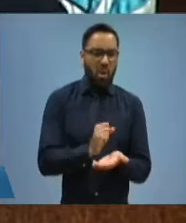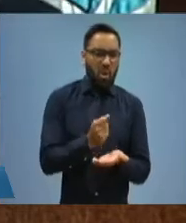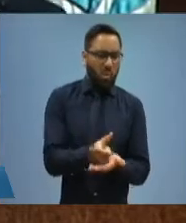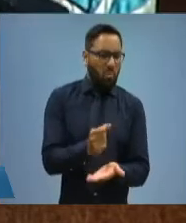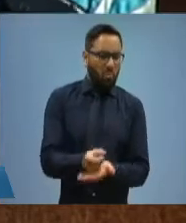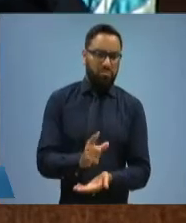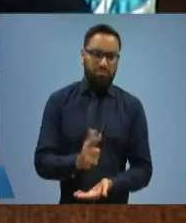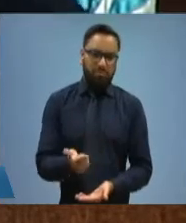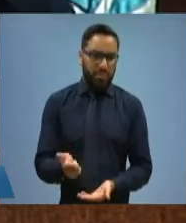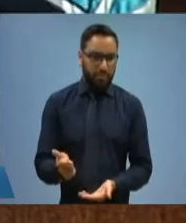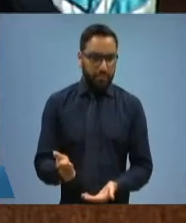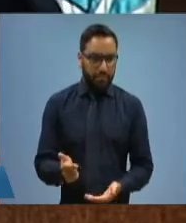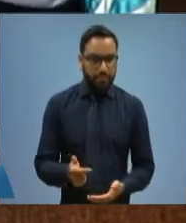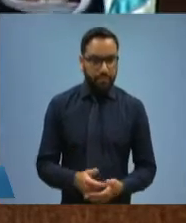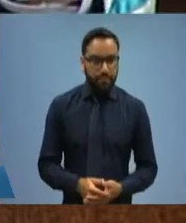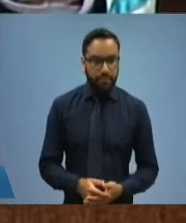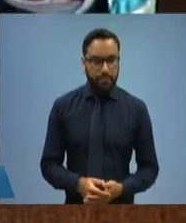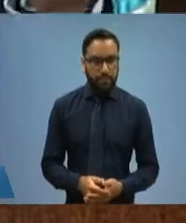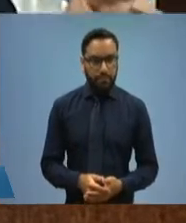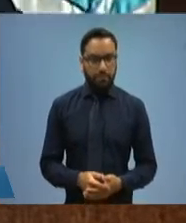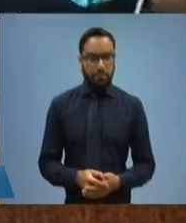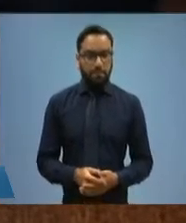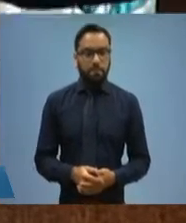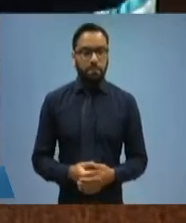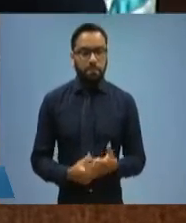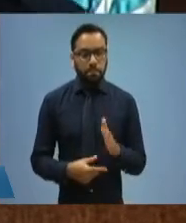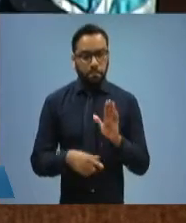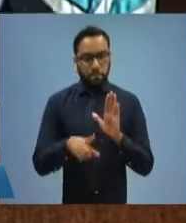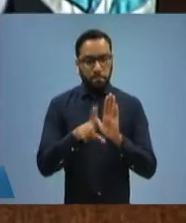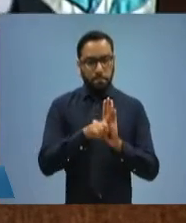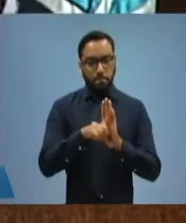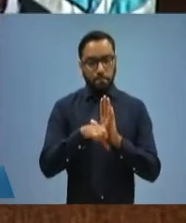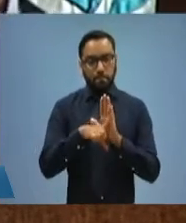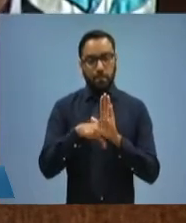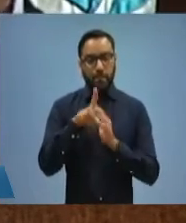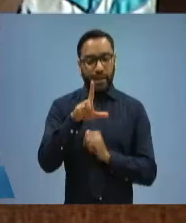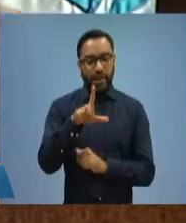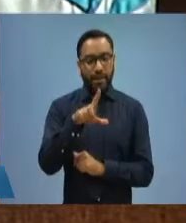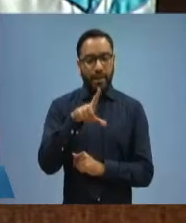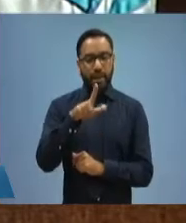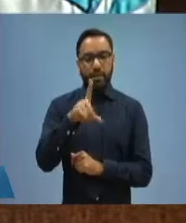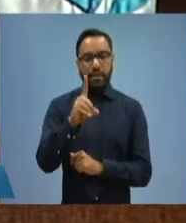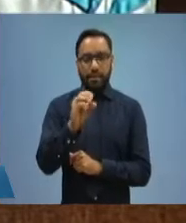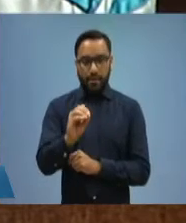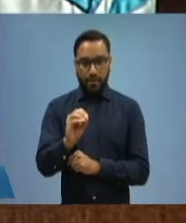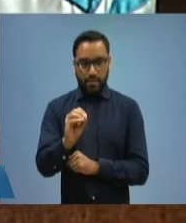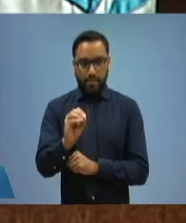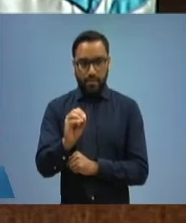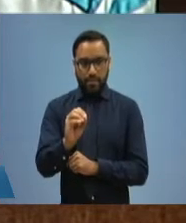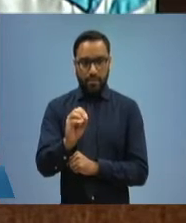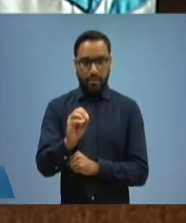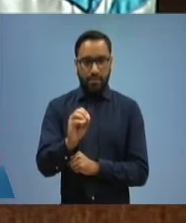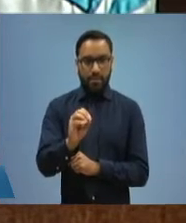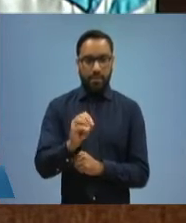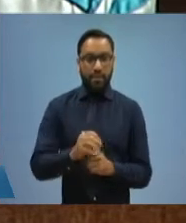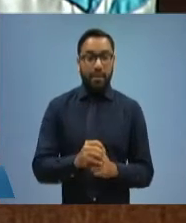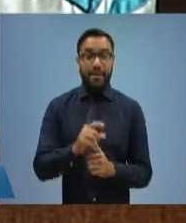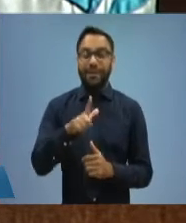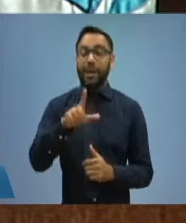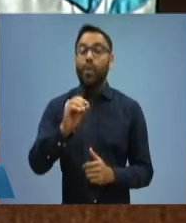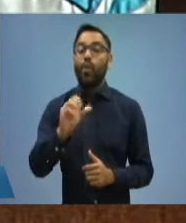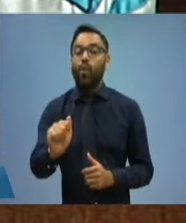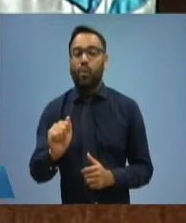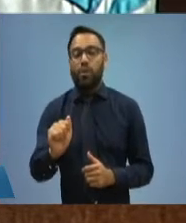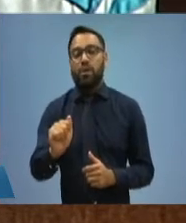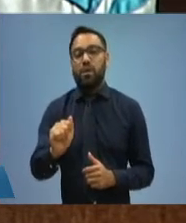a tramitação da lei orçamentária anual, nós colocamos uma emenda no orçamento para recursos destinados para a política